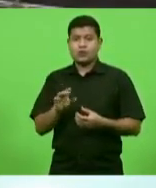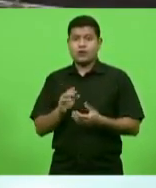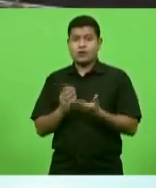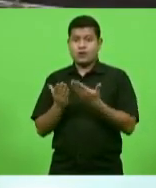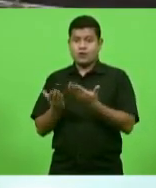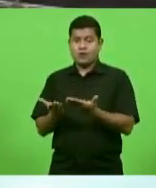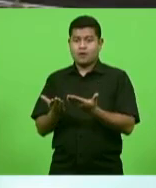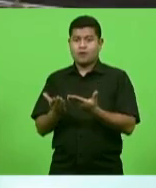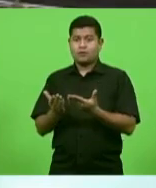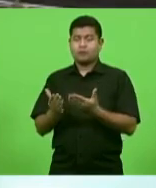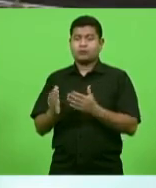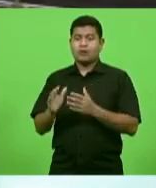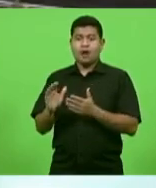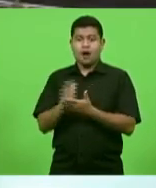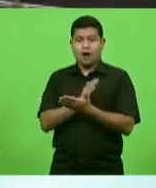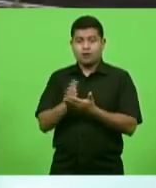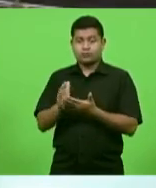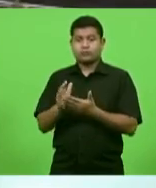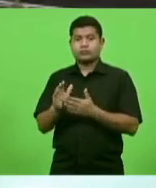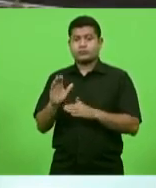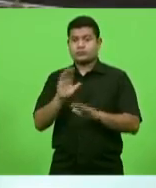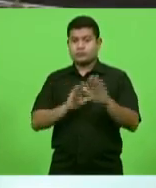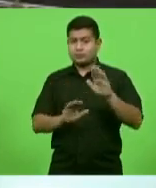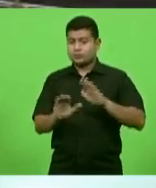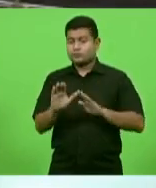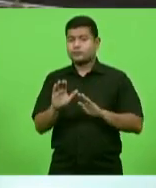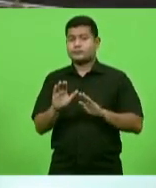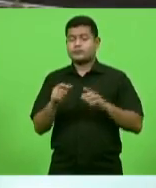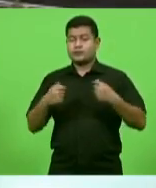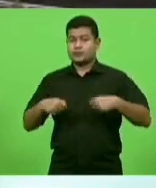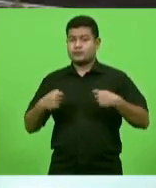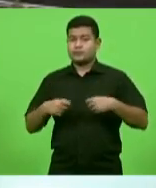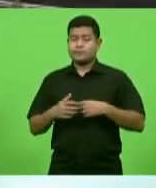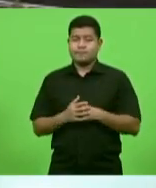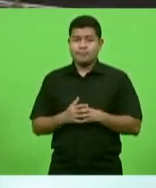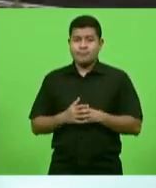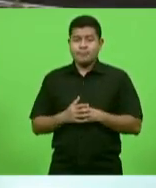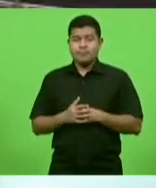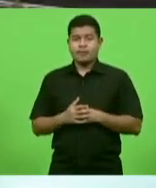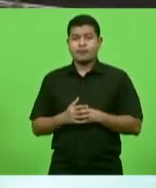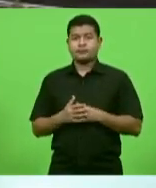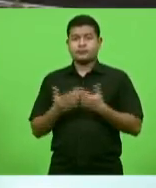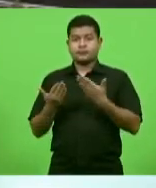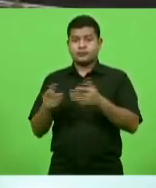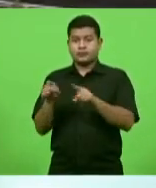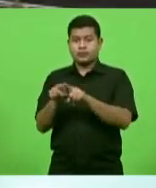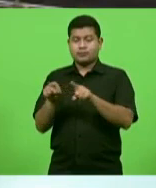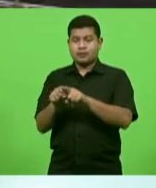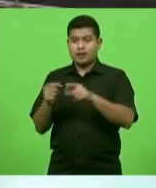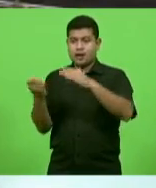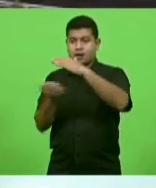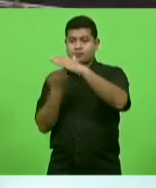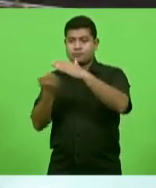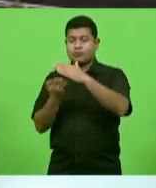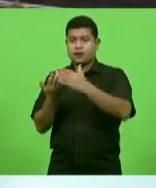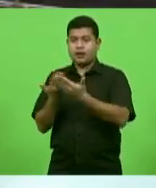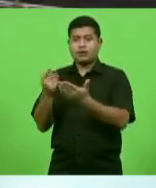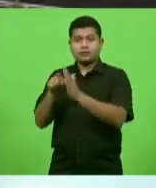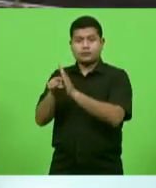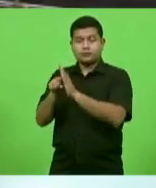a adoção de cautelas o tanto com relação à credibilidade da empresa contratada